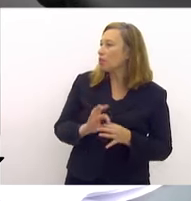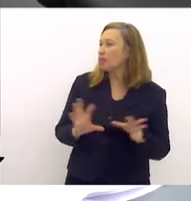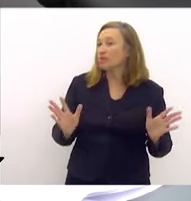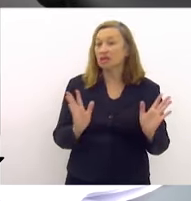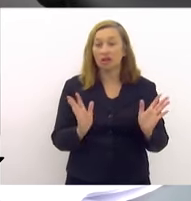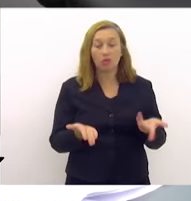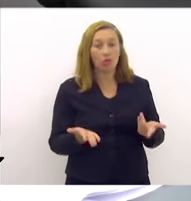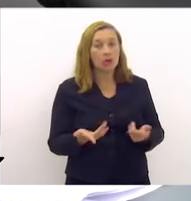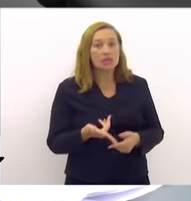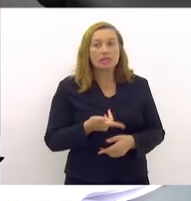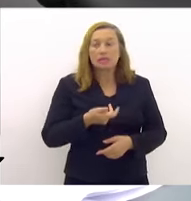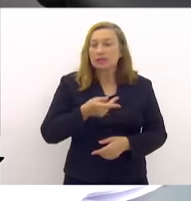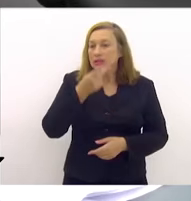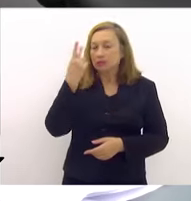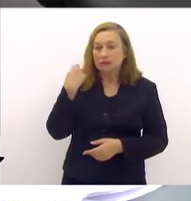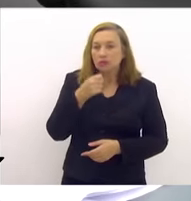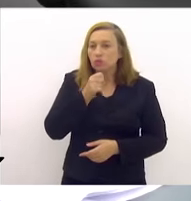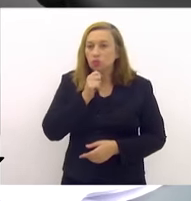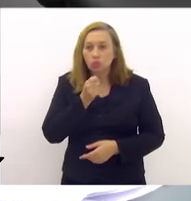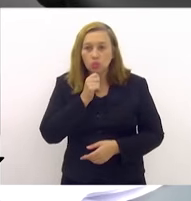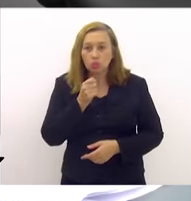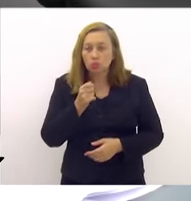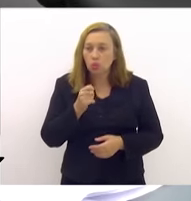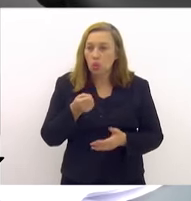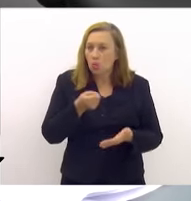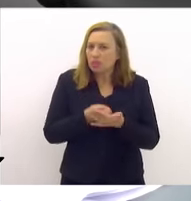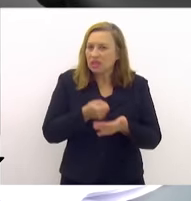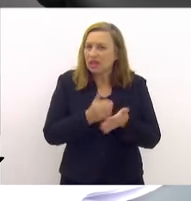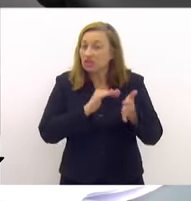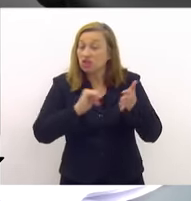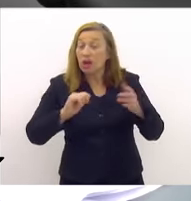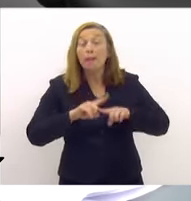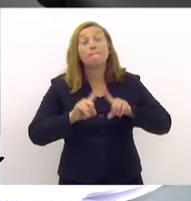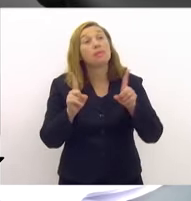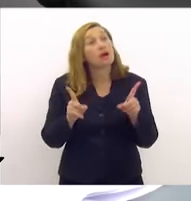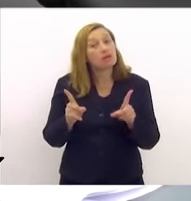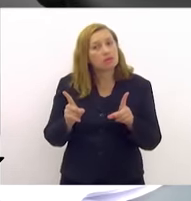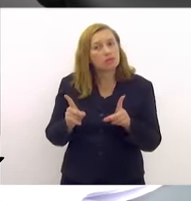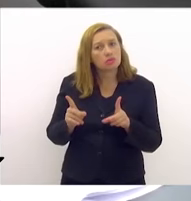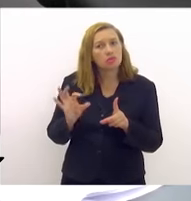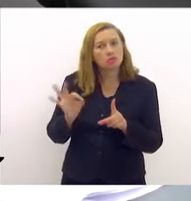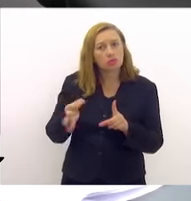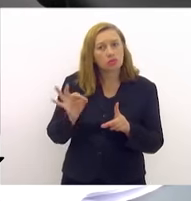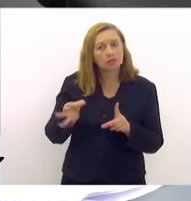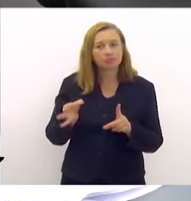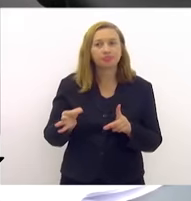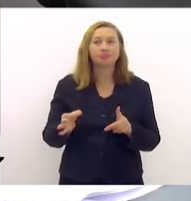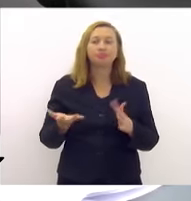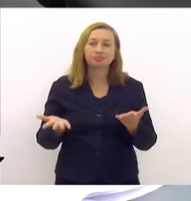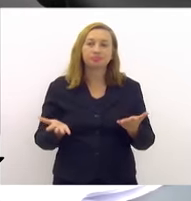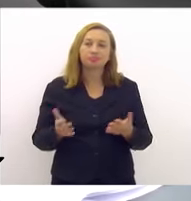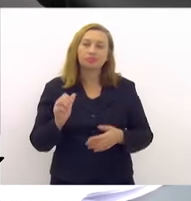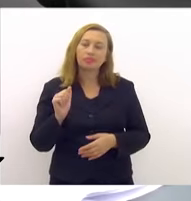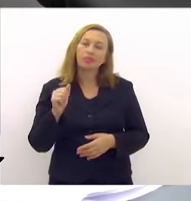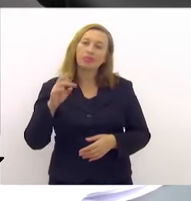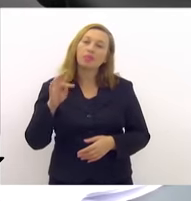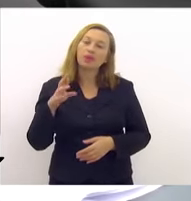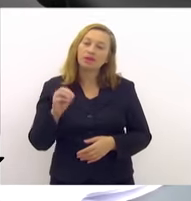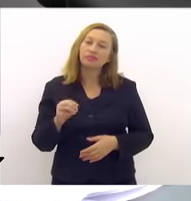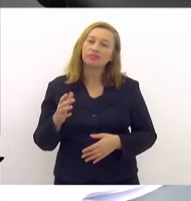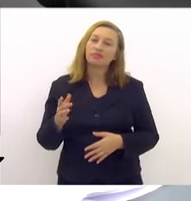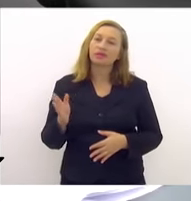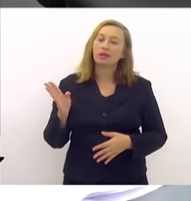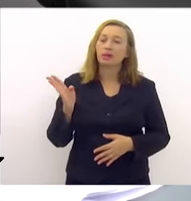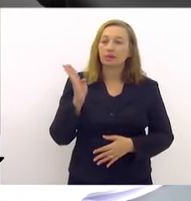agora, ninguém pode obrigá-lo a tirar, né? Mas o mérito, evidente, hoje está consagrado que amianto faz mal à